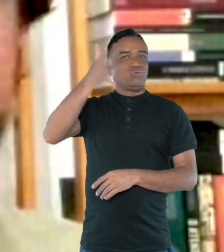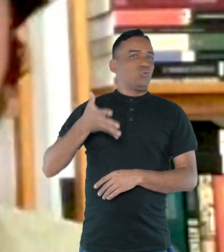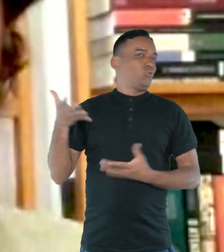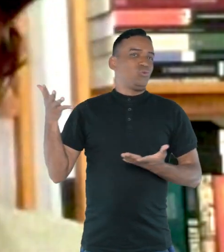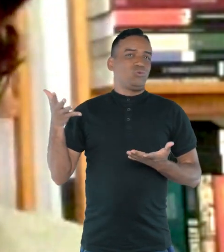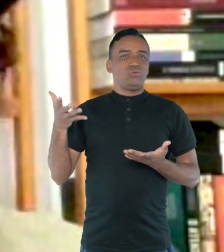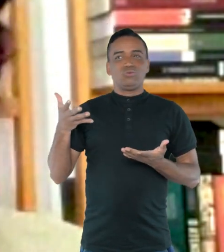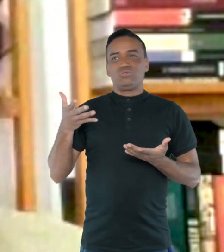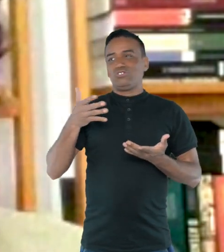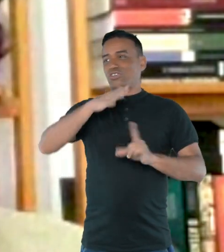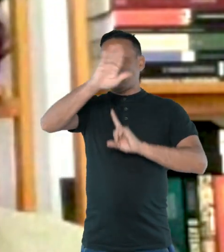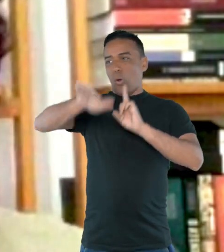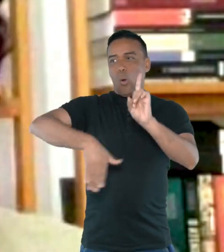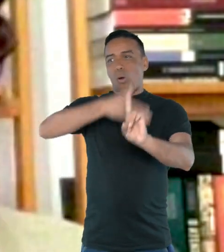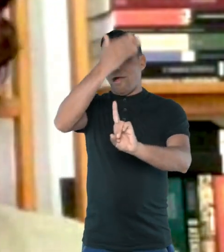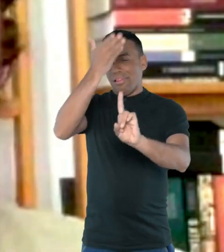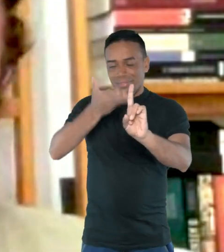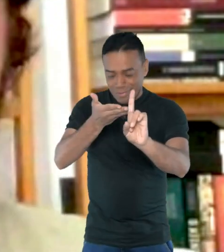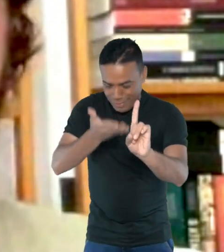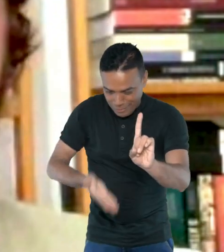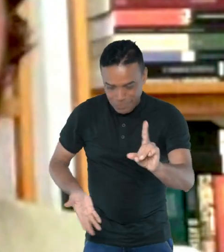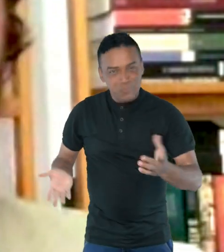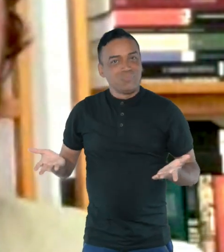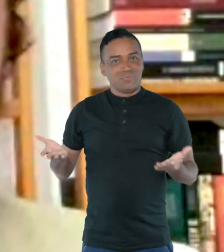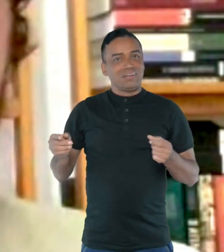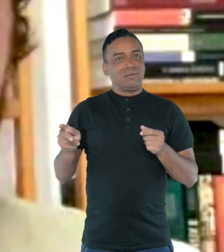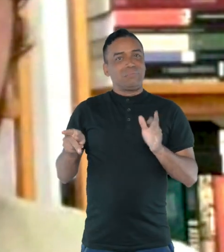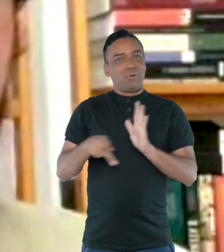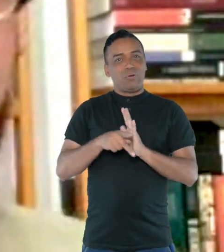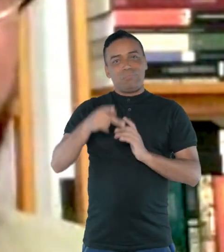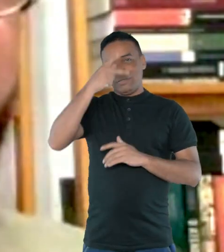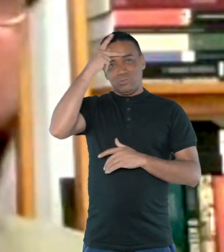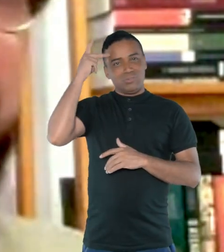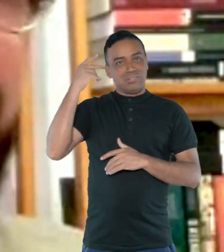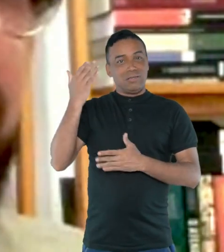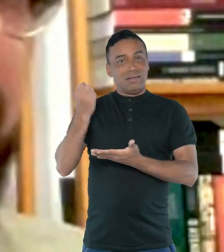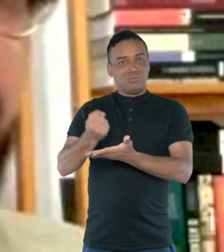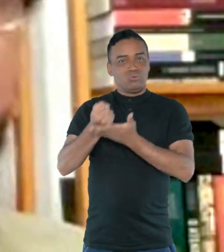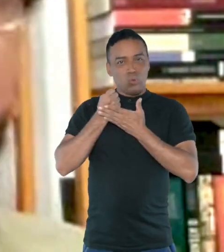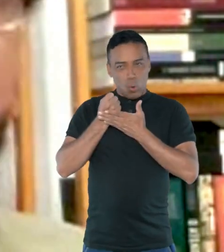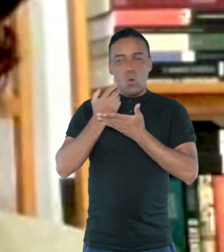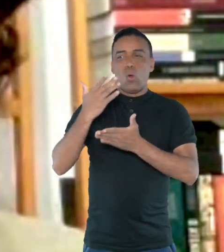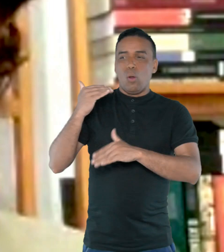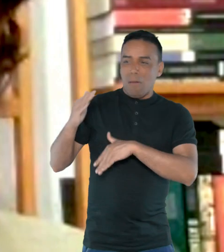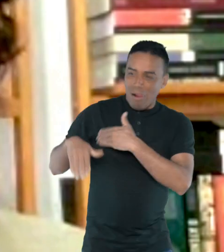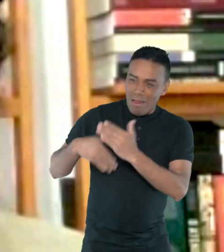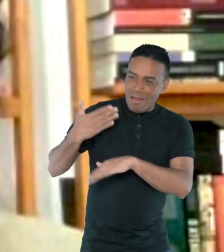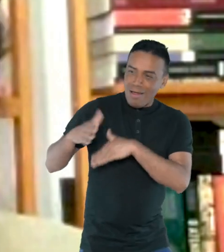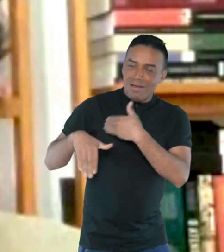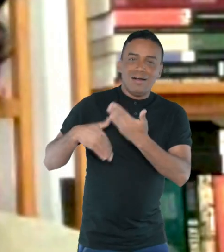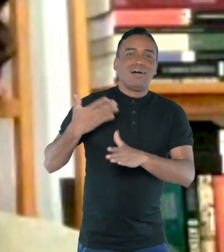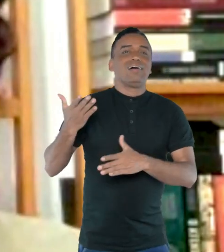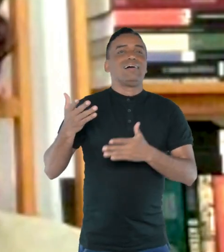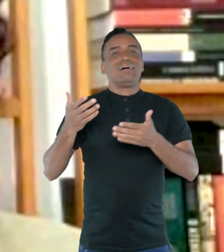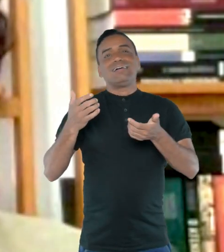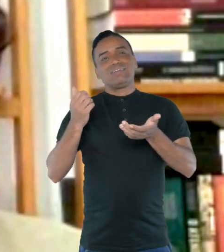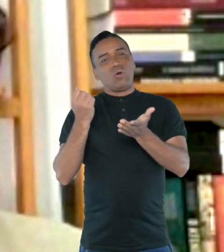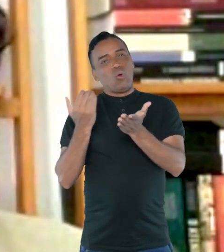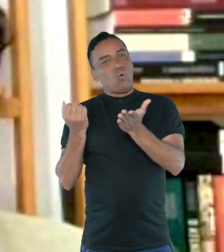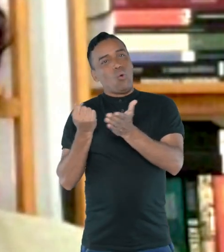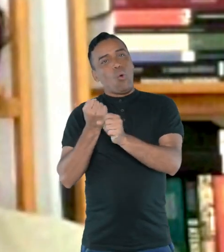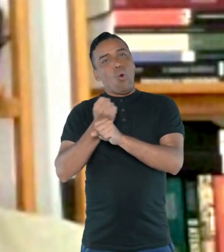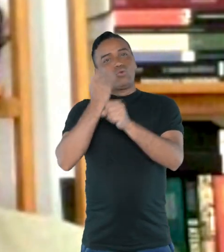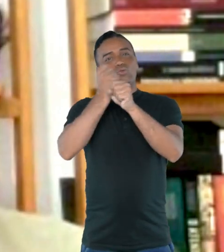de honrarias para esses sujeitos que pavimentaram as nossas estradas, construíram os nossos monumentos, edificaram a